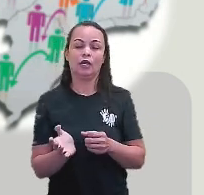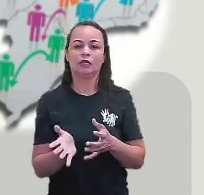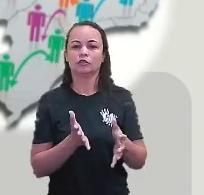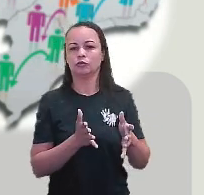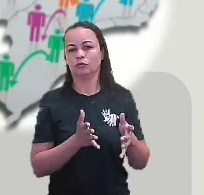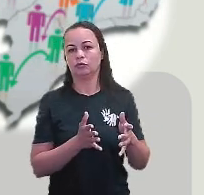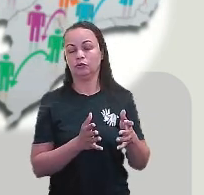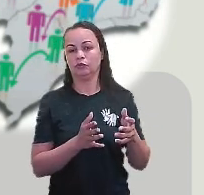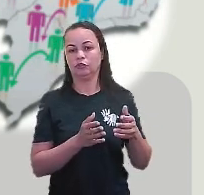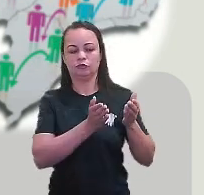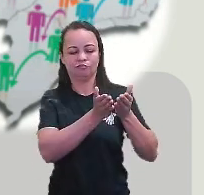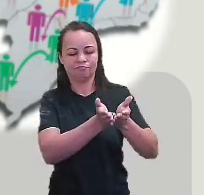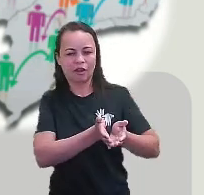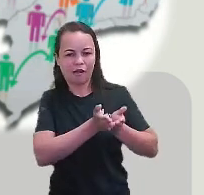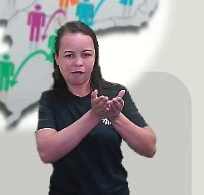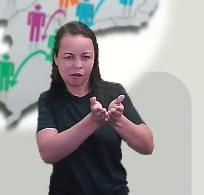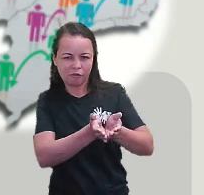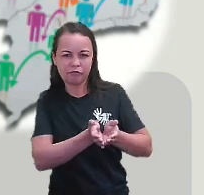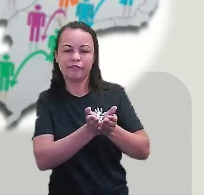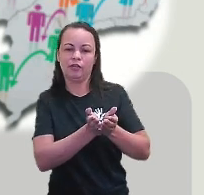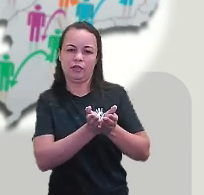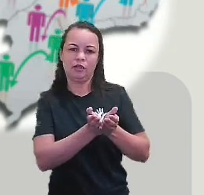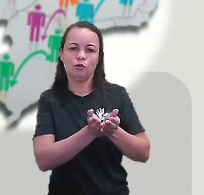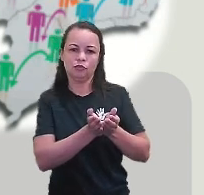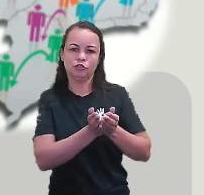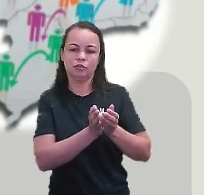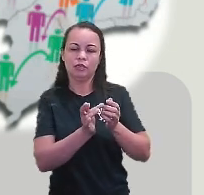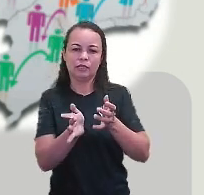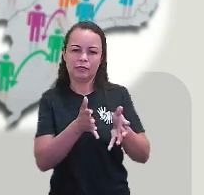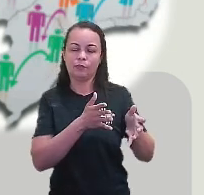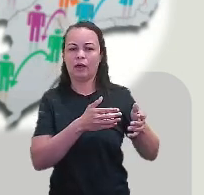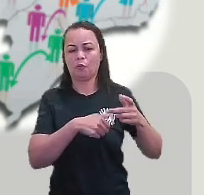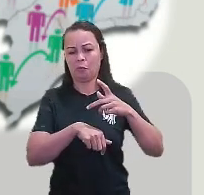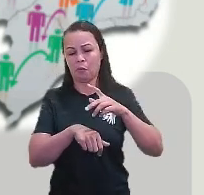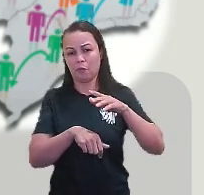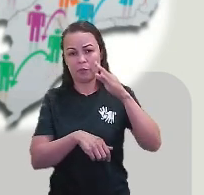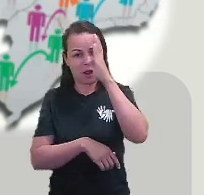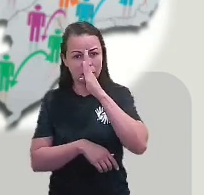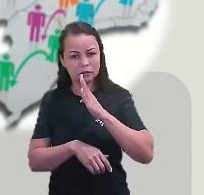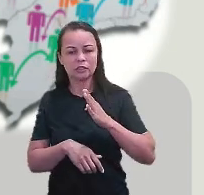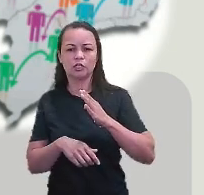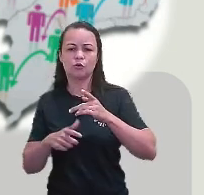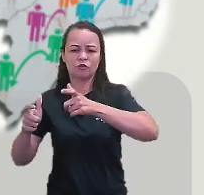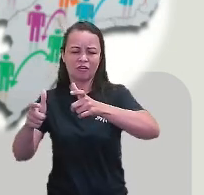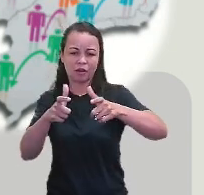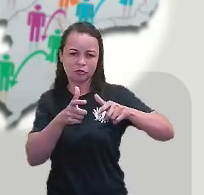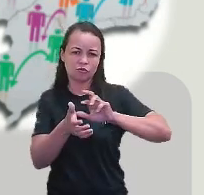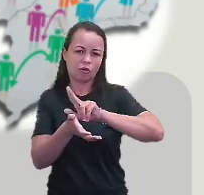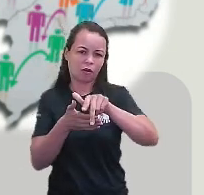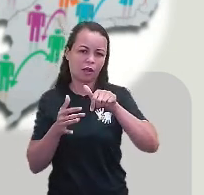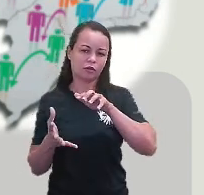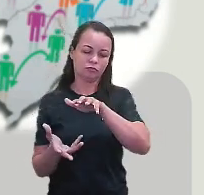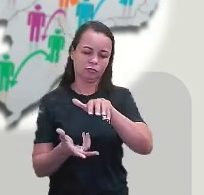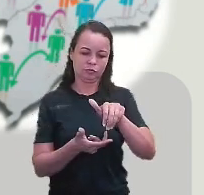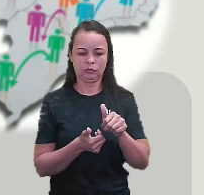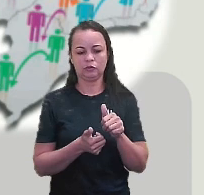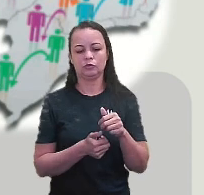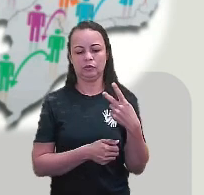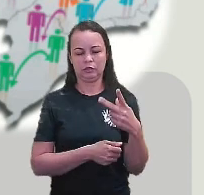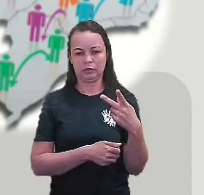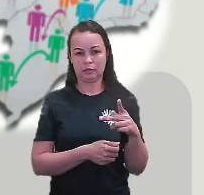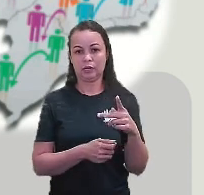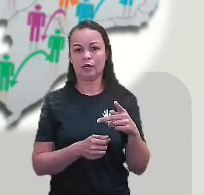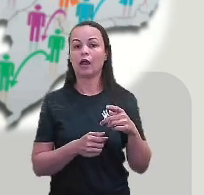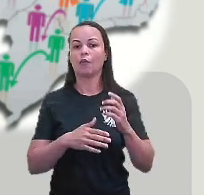nos navios negreiros para o Brasil e vários locais do mundo. Isso era uma migração diáspora.